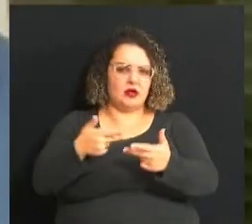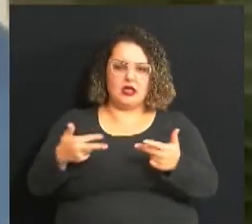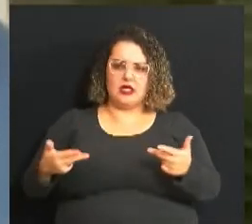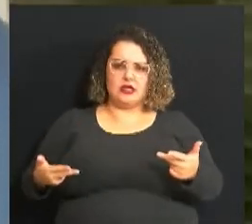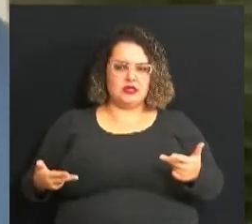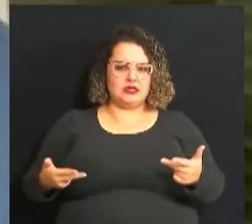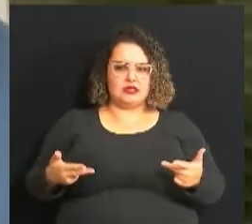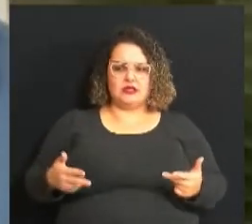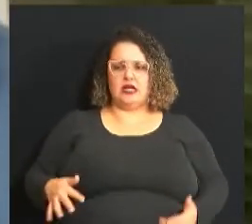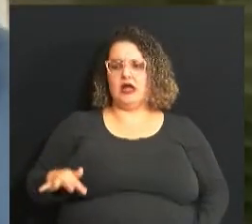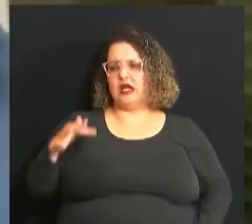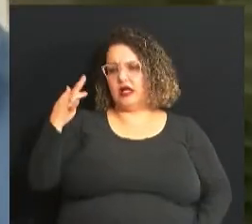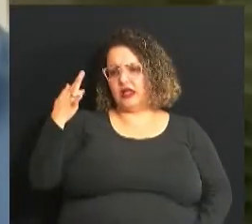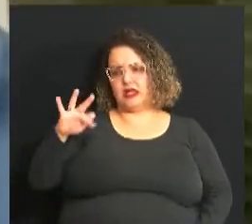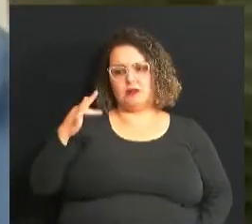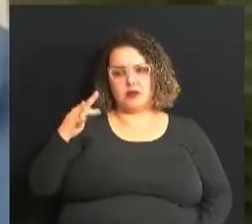lesão